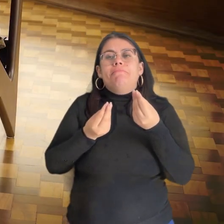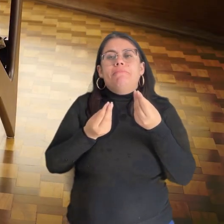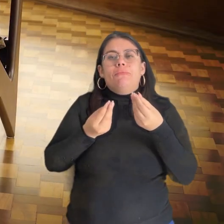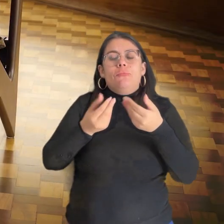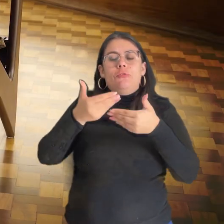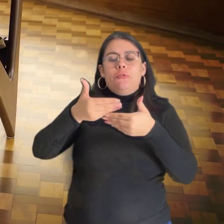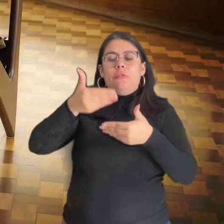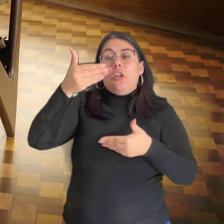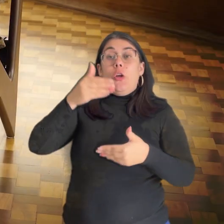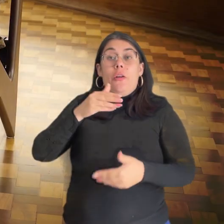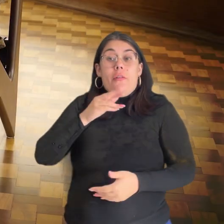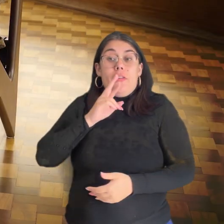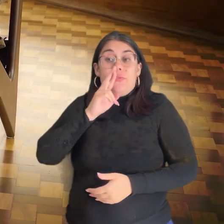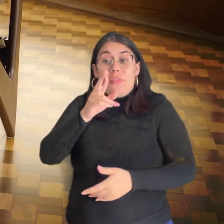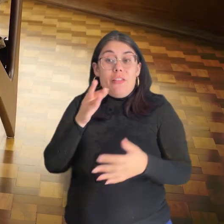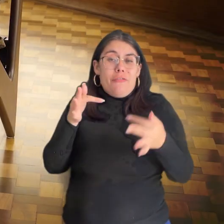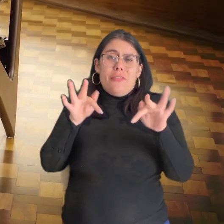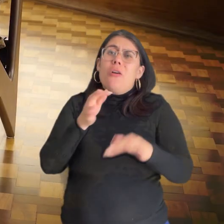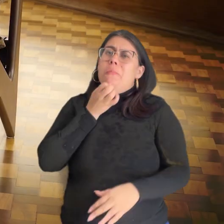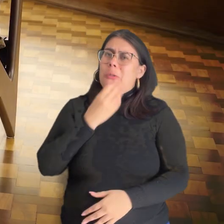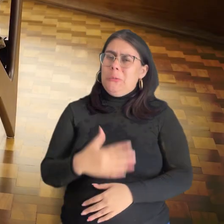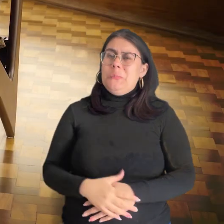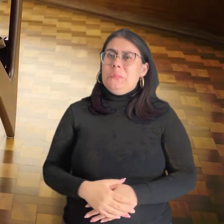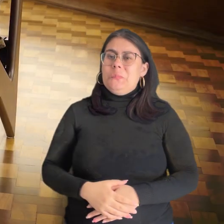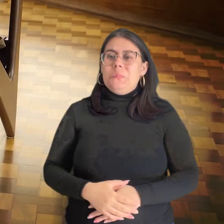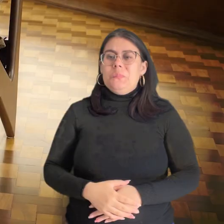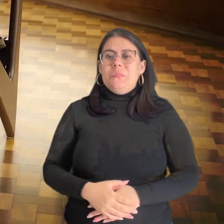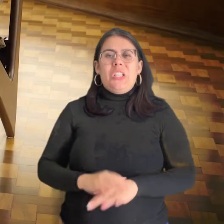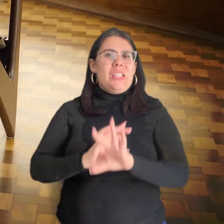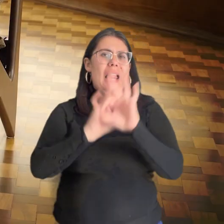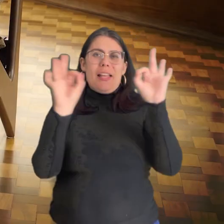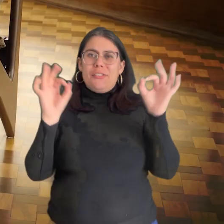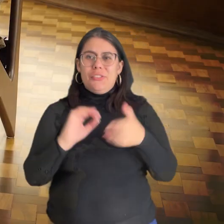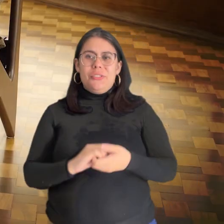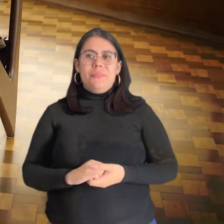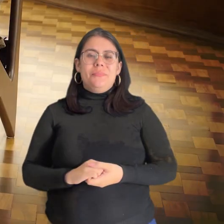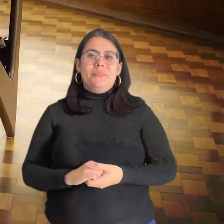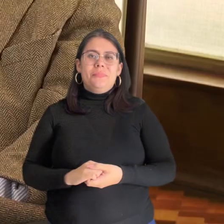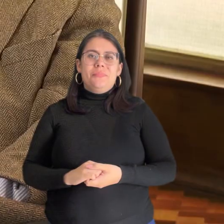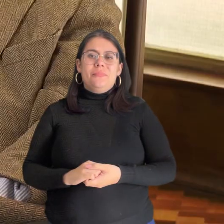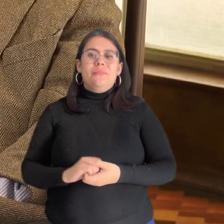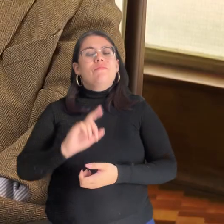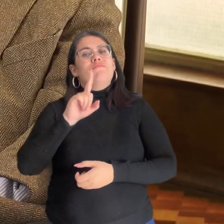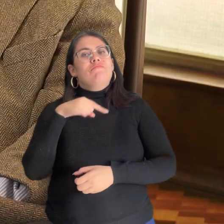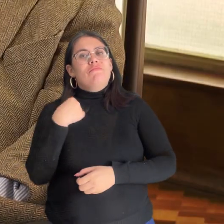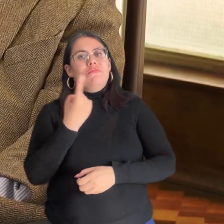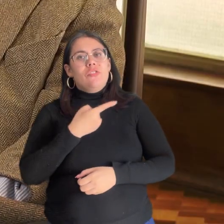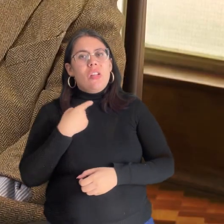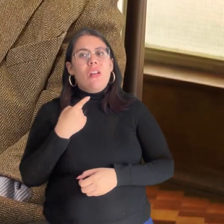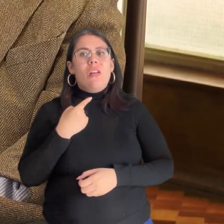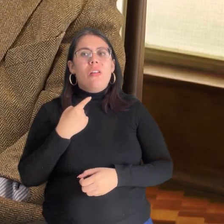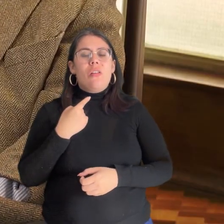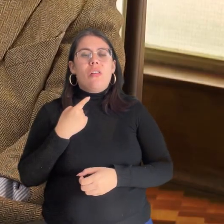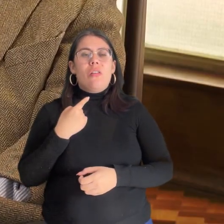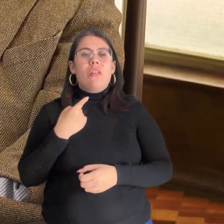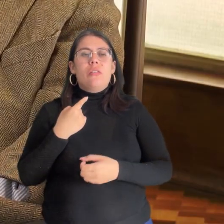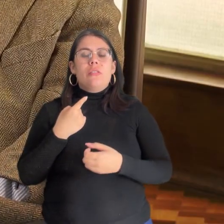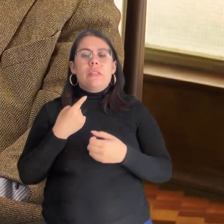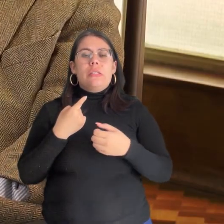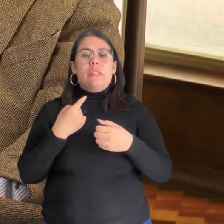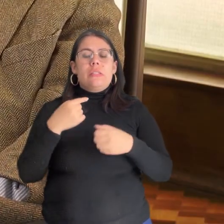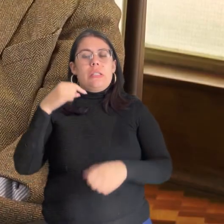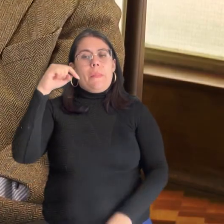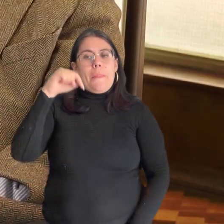é... enfim, o resultado final é muito bom, né? É excelente. Nós estamos